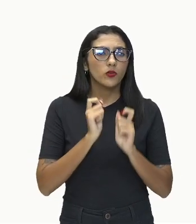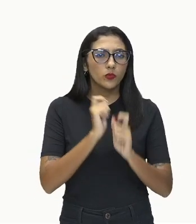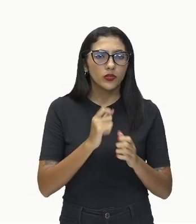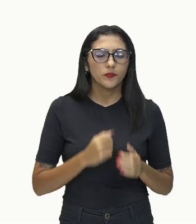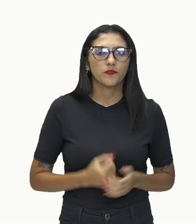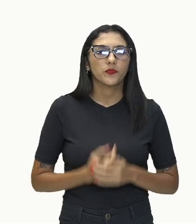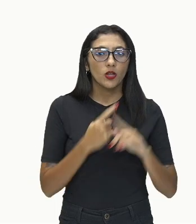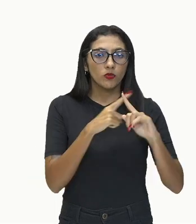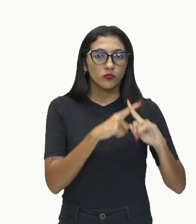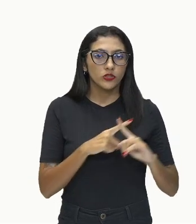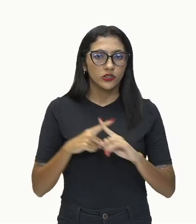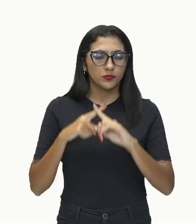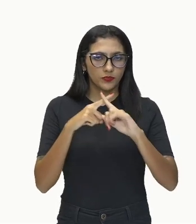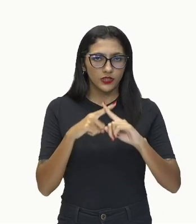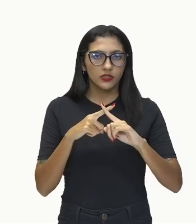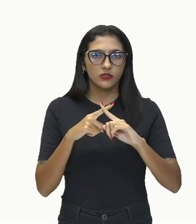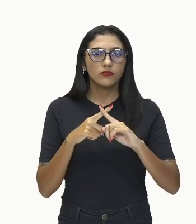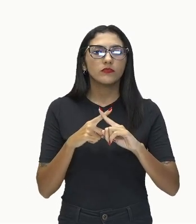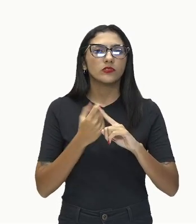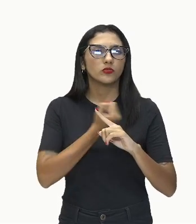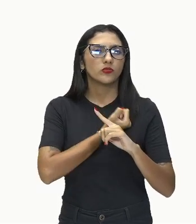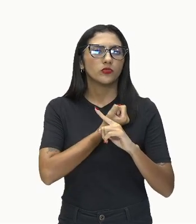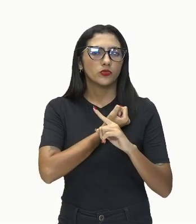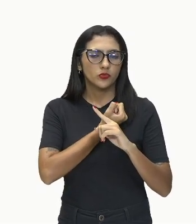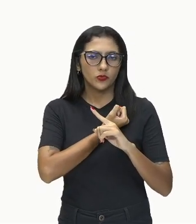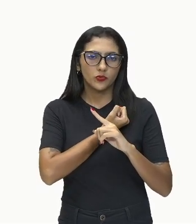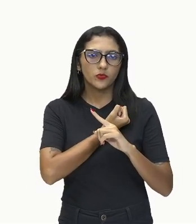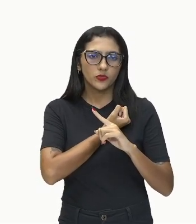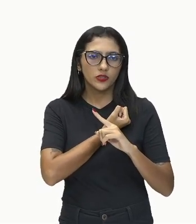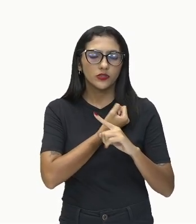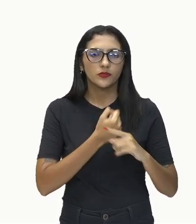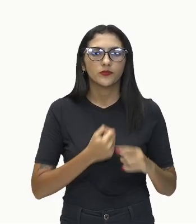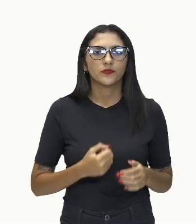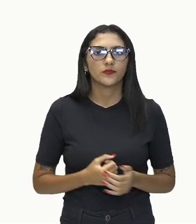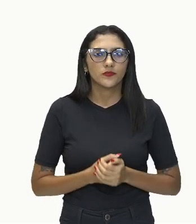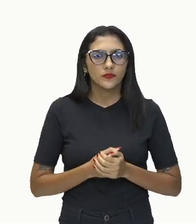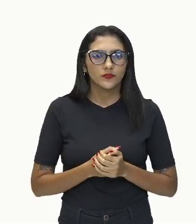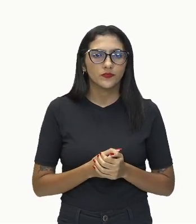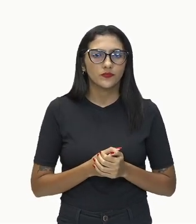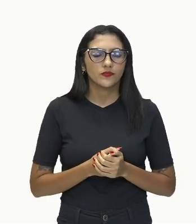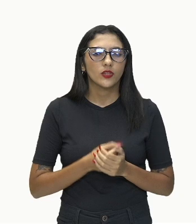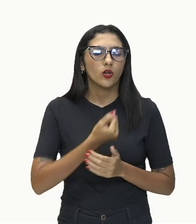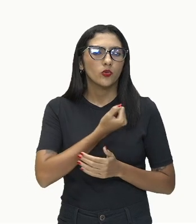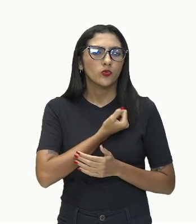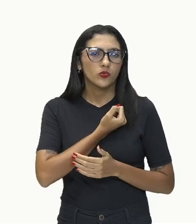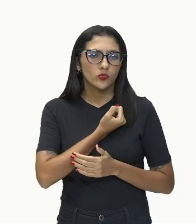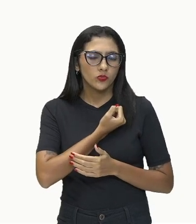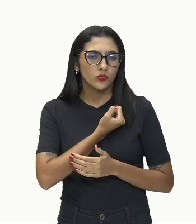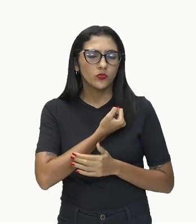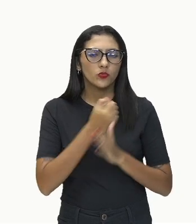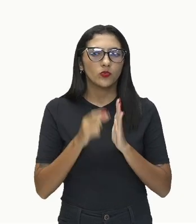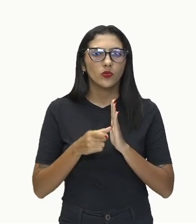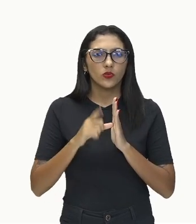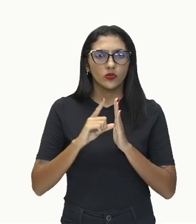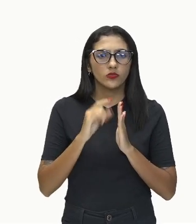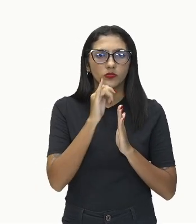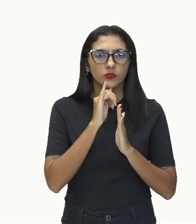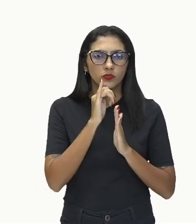os valores constantes nas diagonais, né? Que no caso é uma